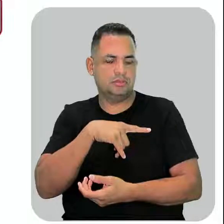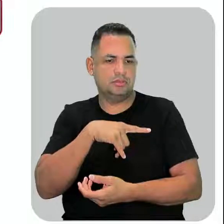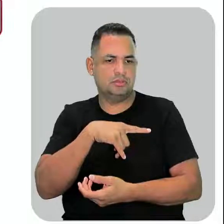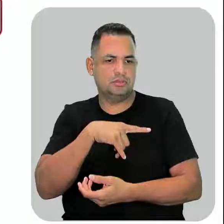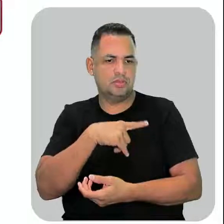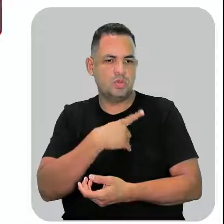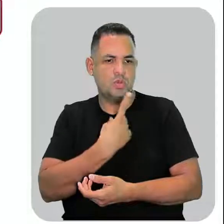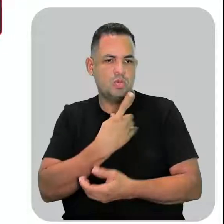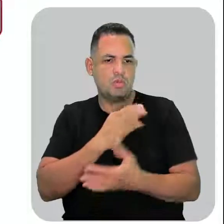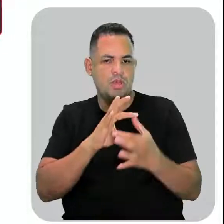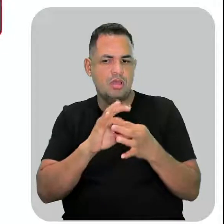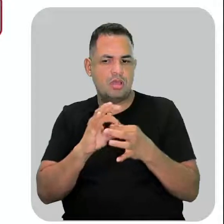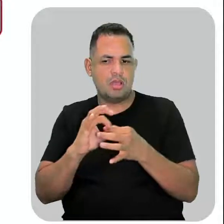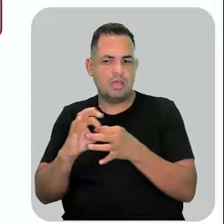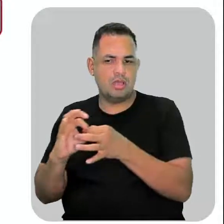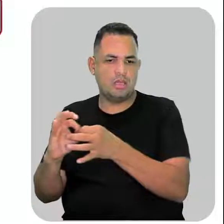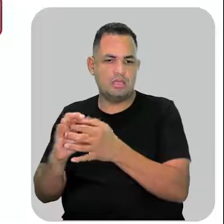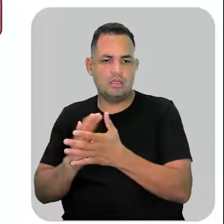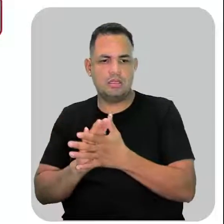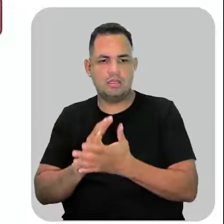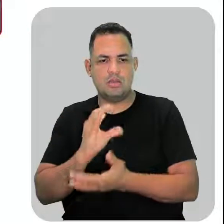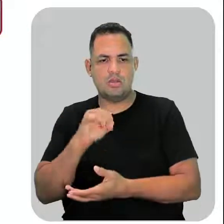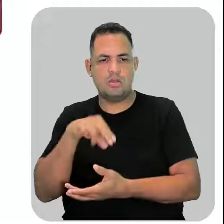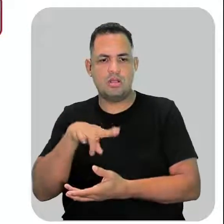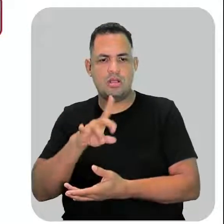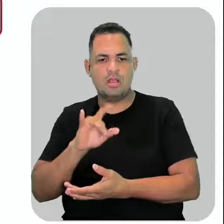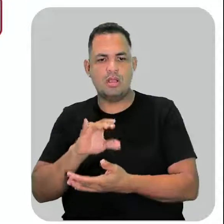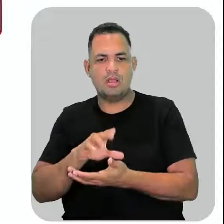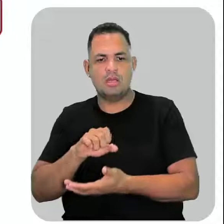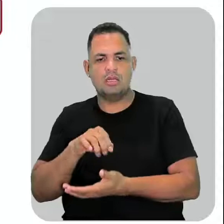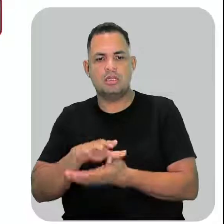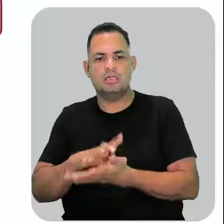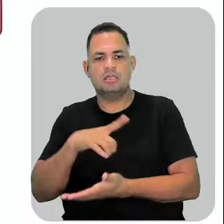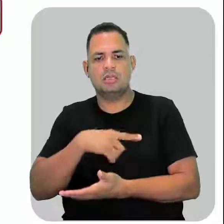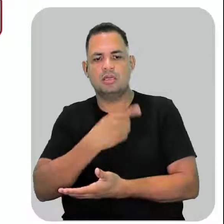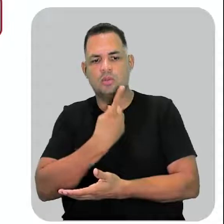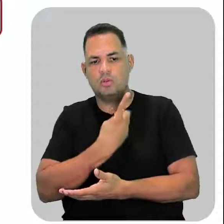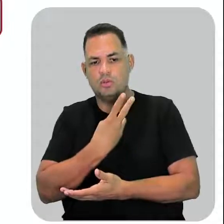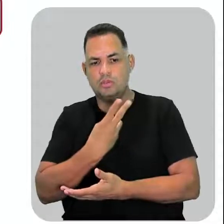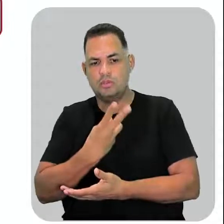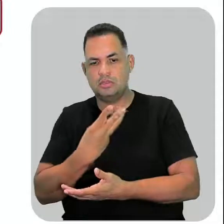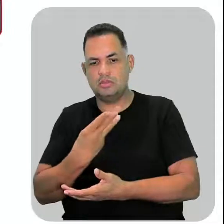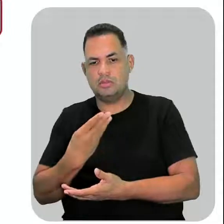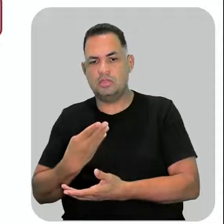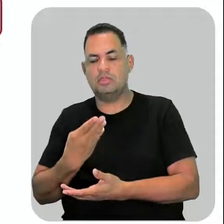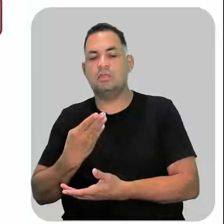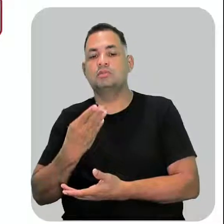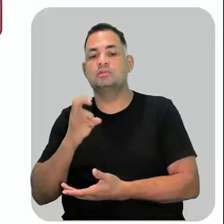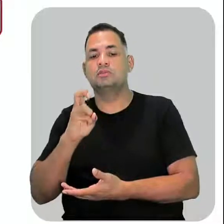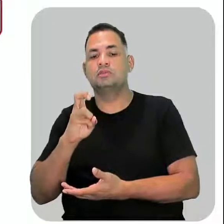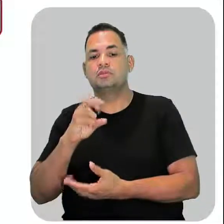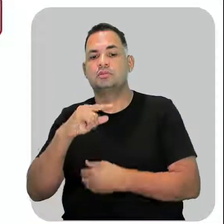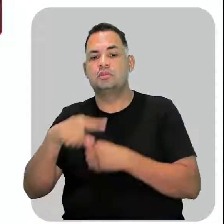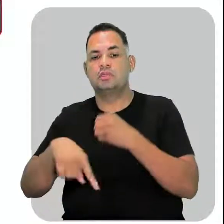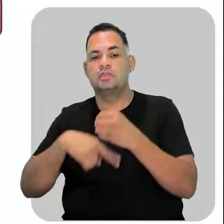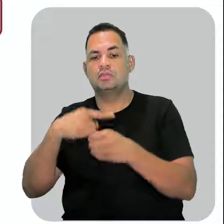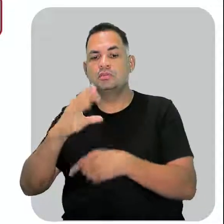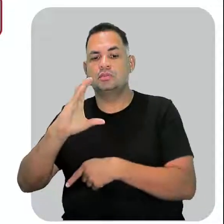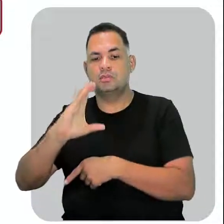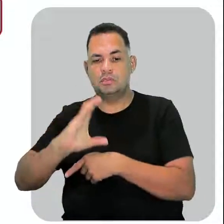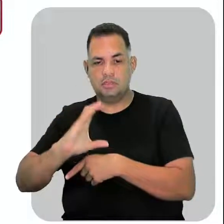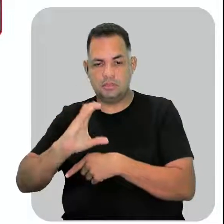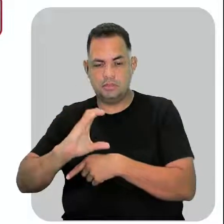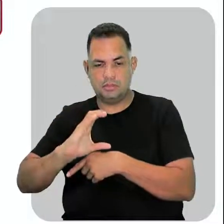uma cadeia orgânica que tem 1, 2, 3, 4, 5 átomos de carbono, tranquilo?